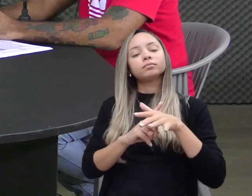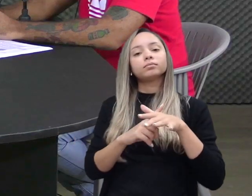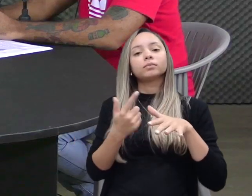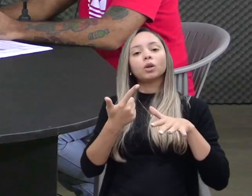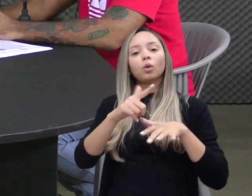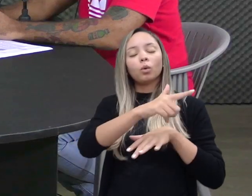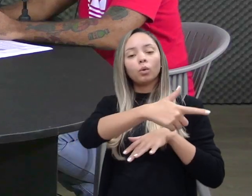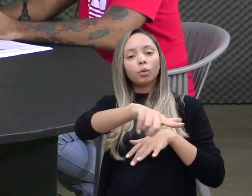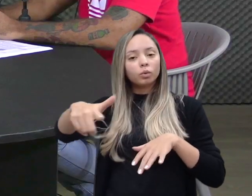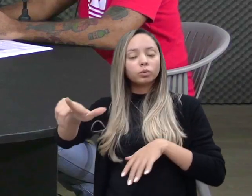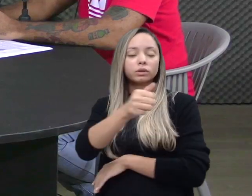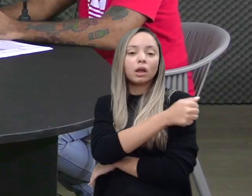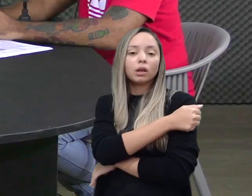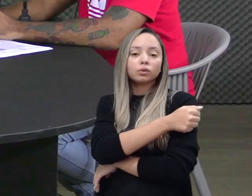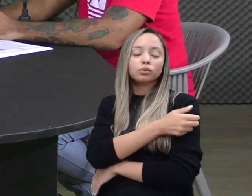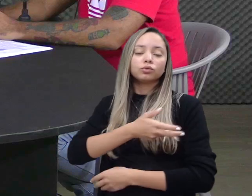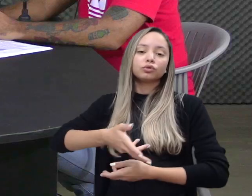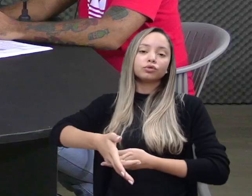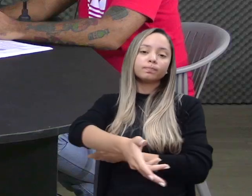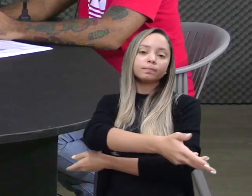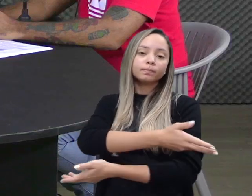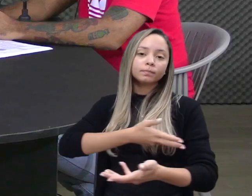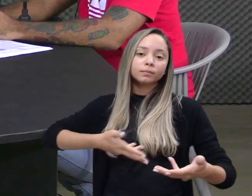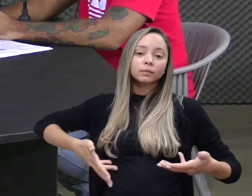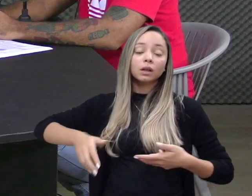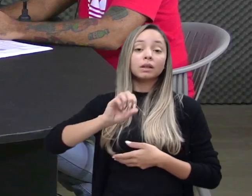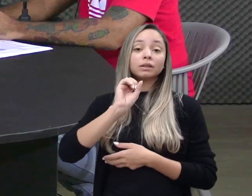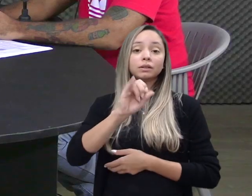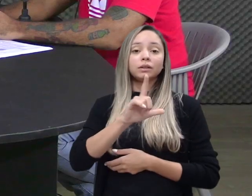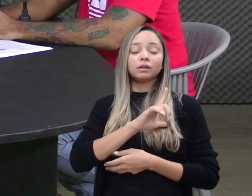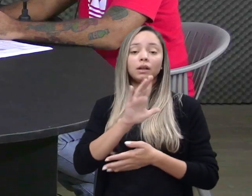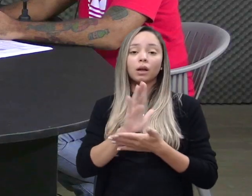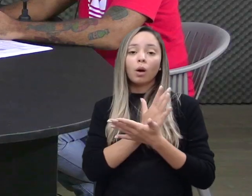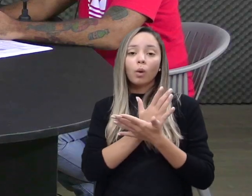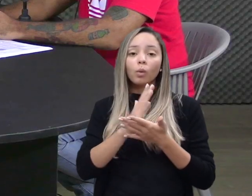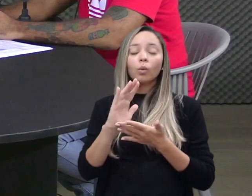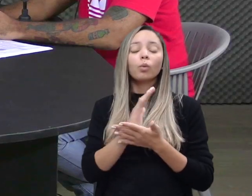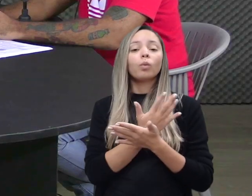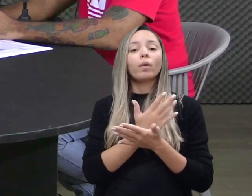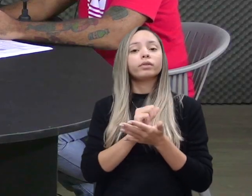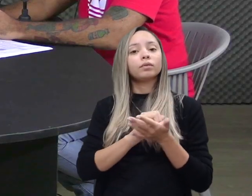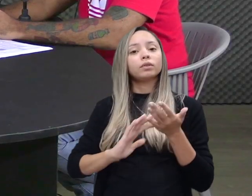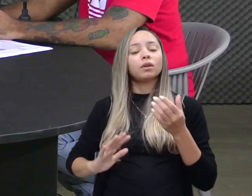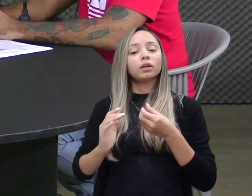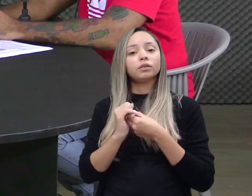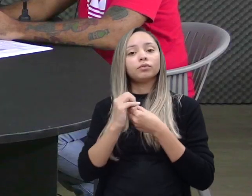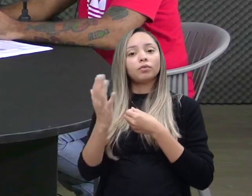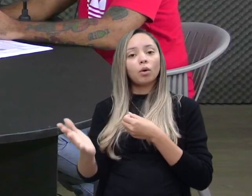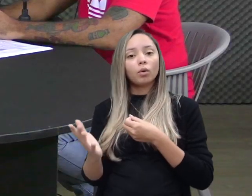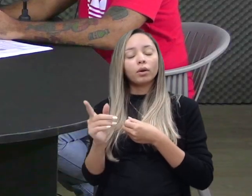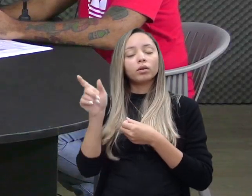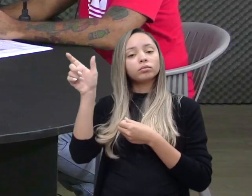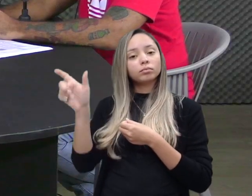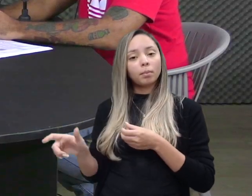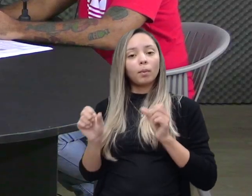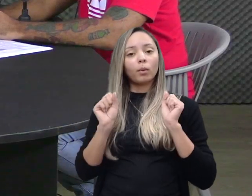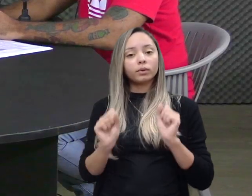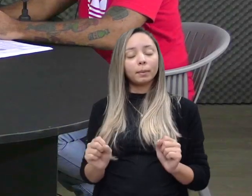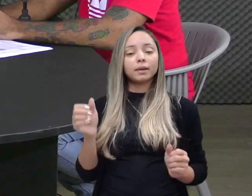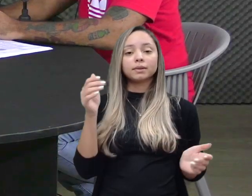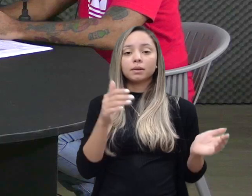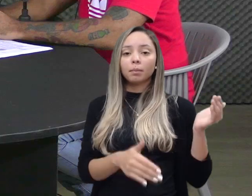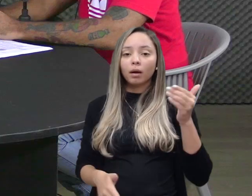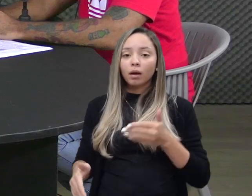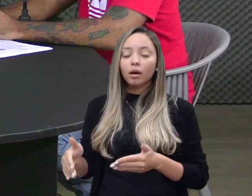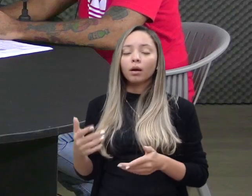outros estudantes, se vai ter uma atividade extracurricular. A gente pode estar viabilizando essa participação, né? Sim. Estar